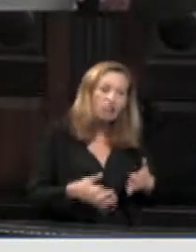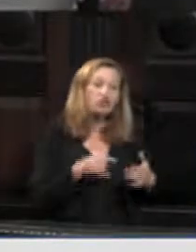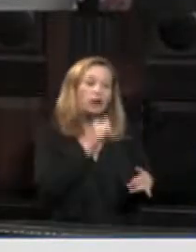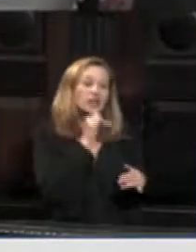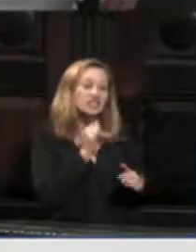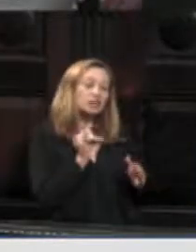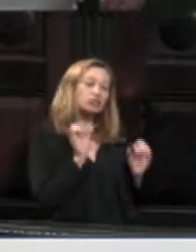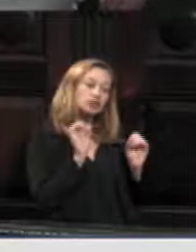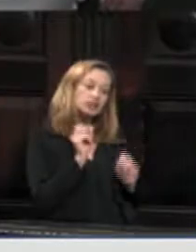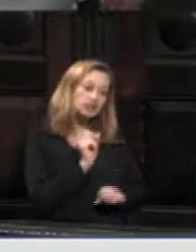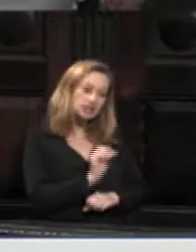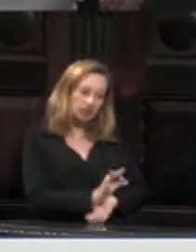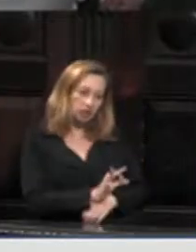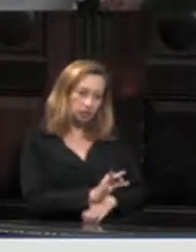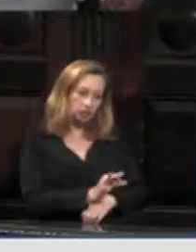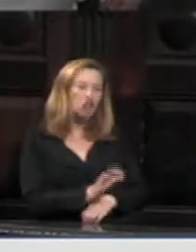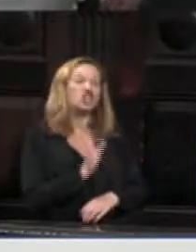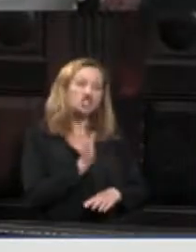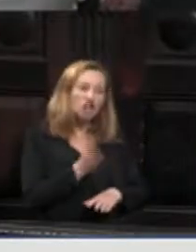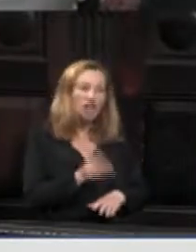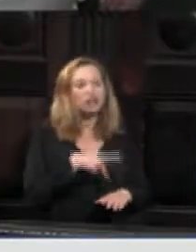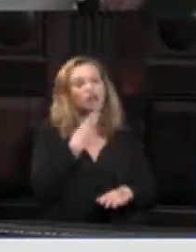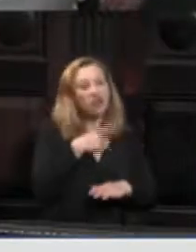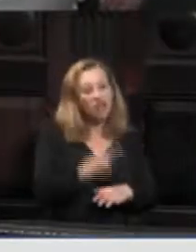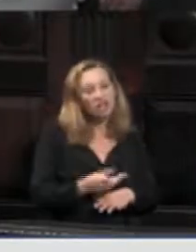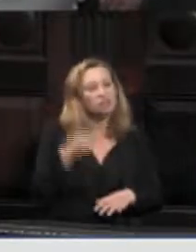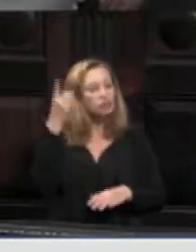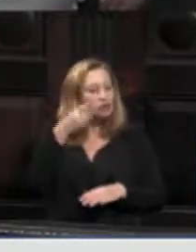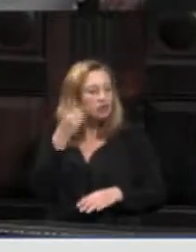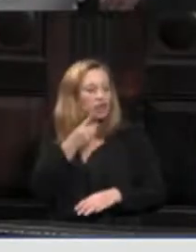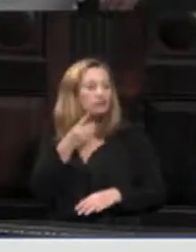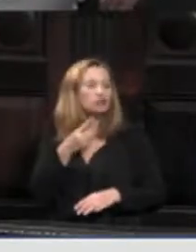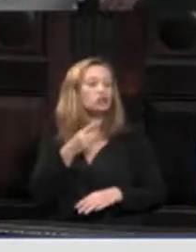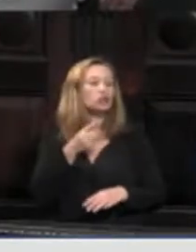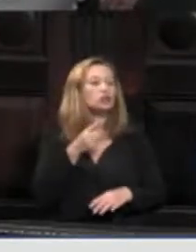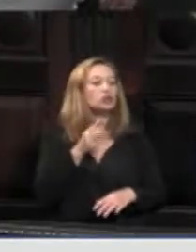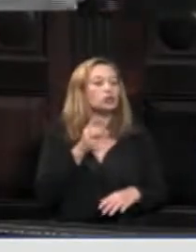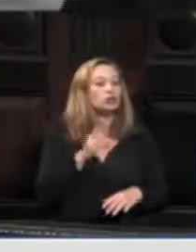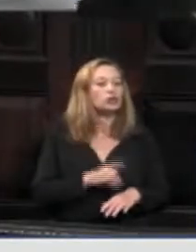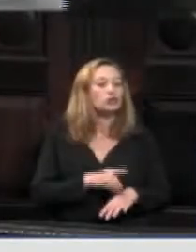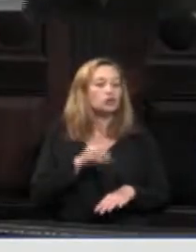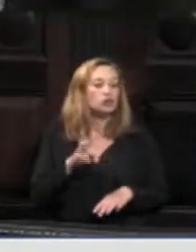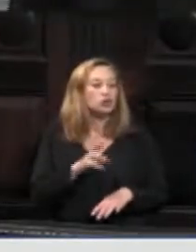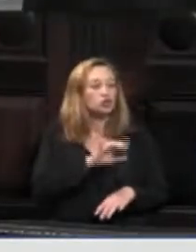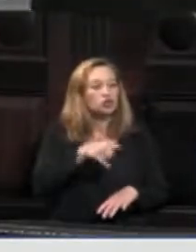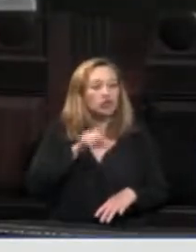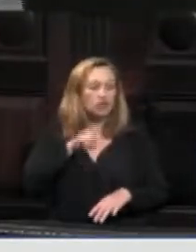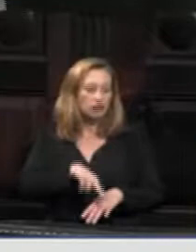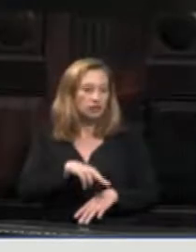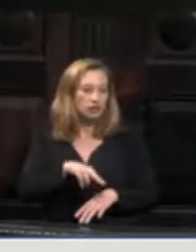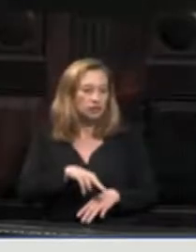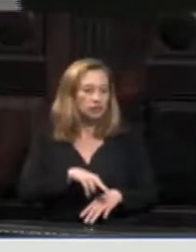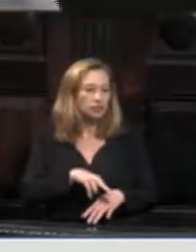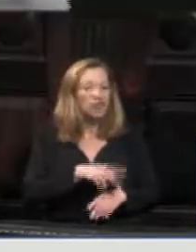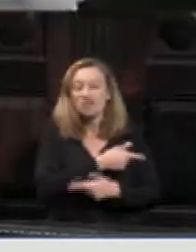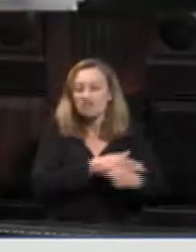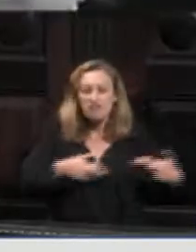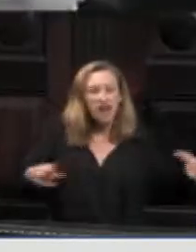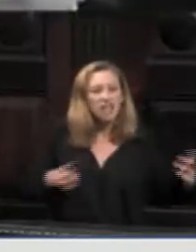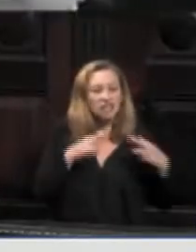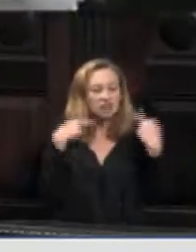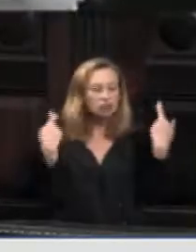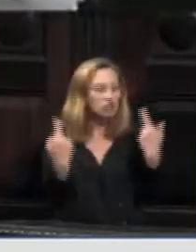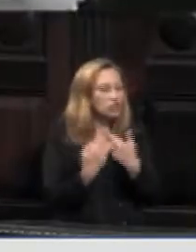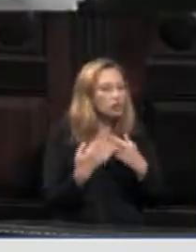concreto. Já que estamos tratando aqui, deputado doutor Julianelli, lá do Guapiaçu. Várias reuniões